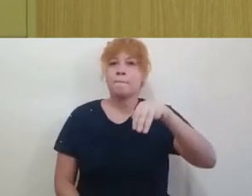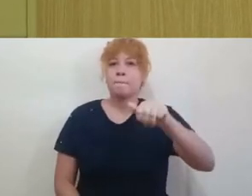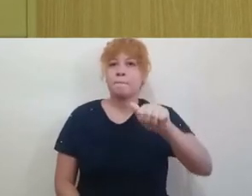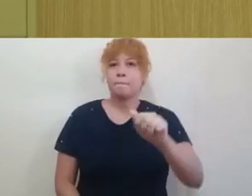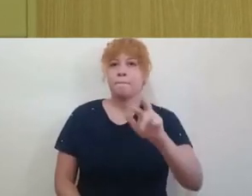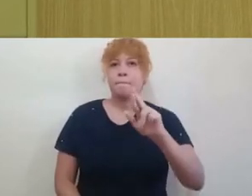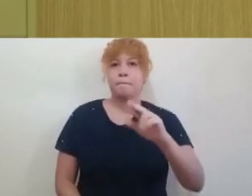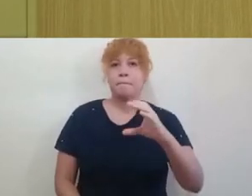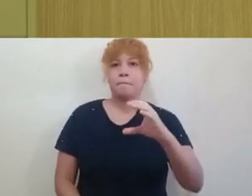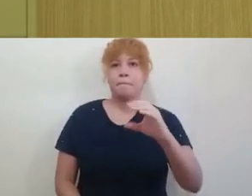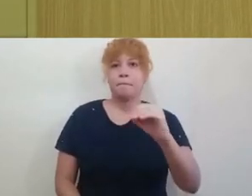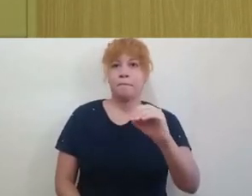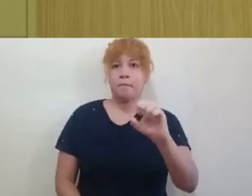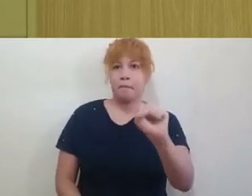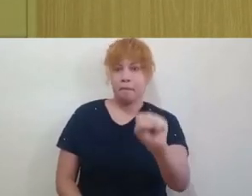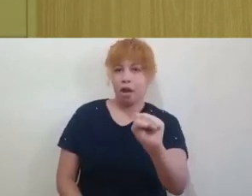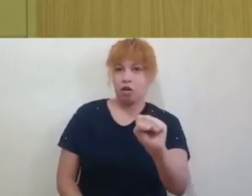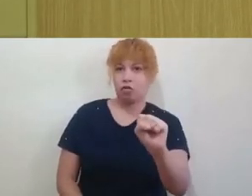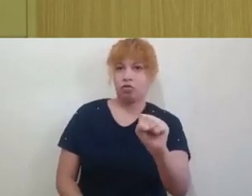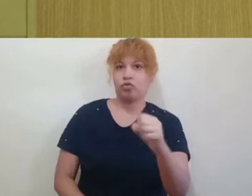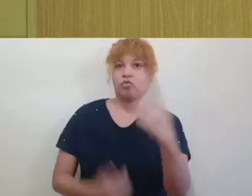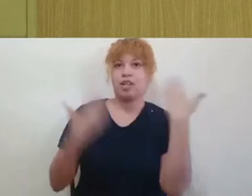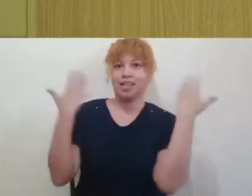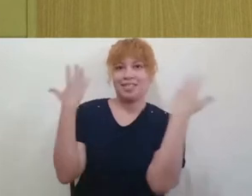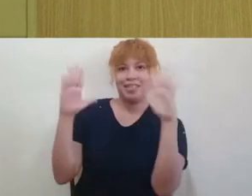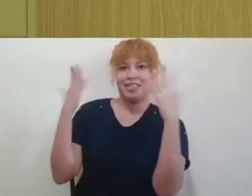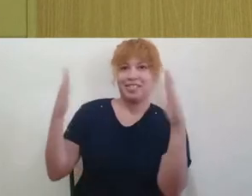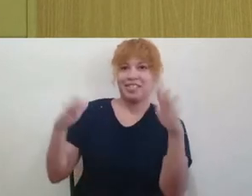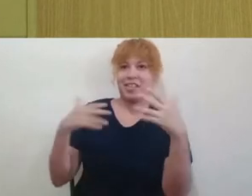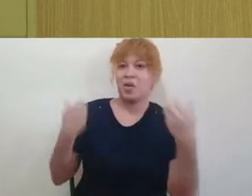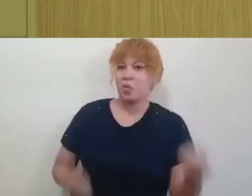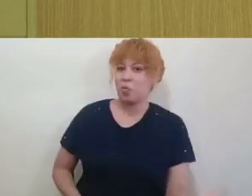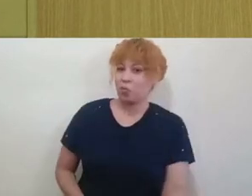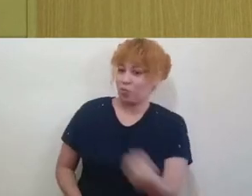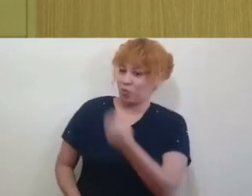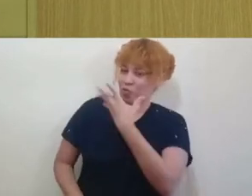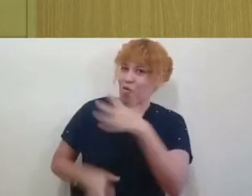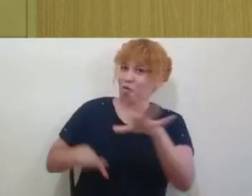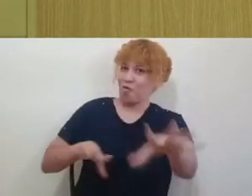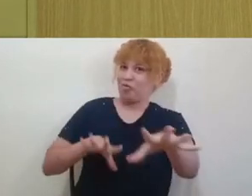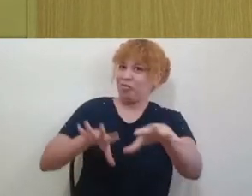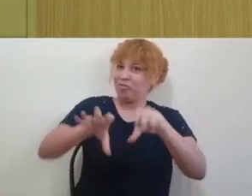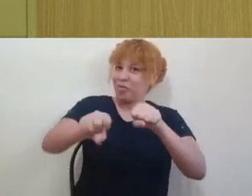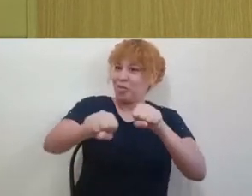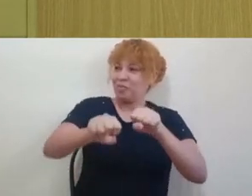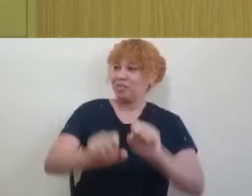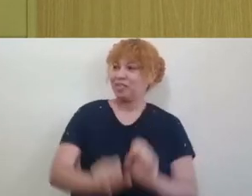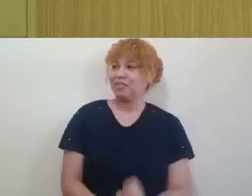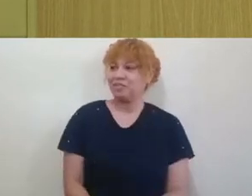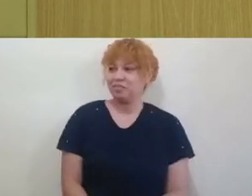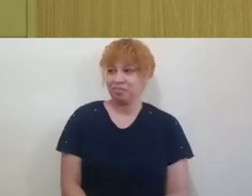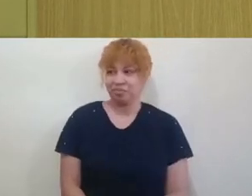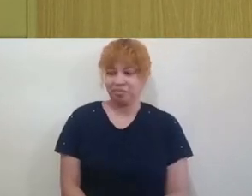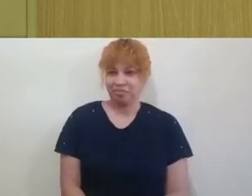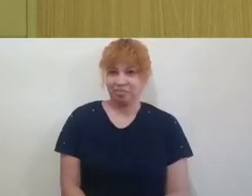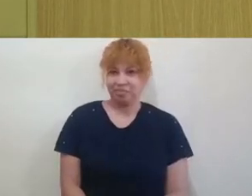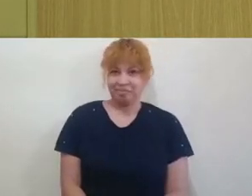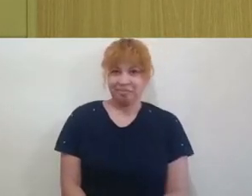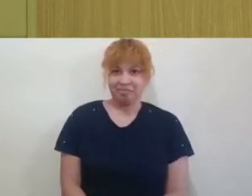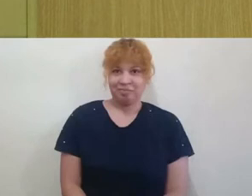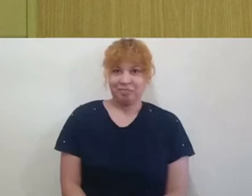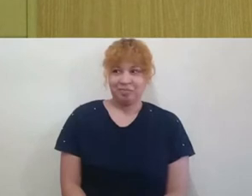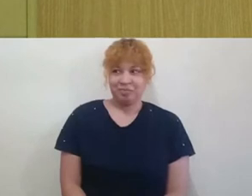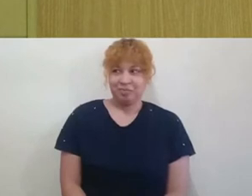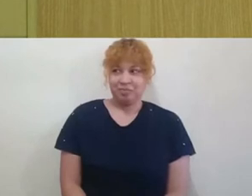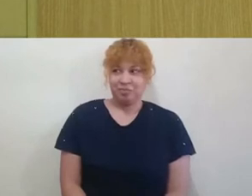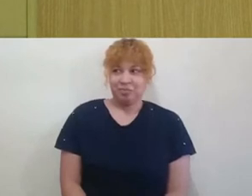estudantes da nossa querida Escola de Engenharias, e vocês, nesse